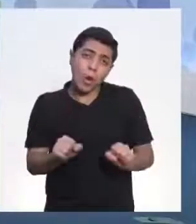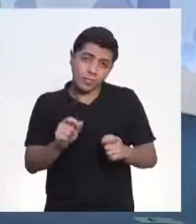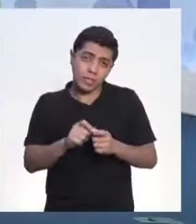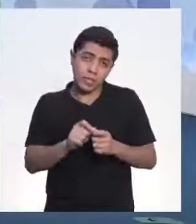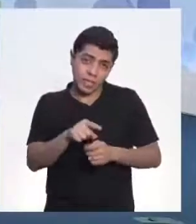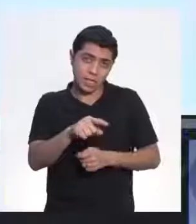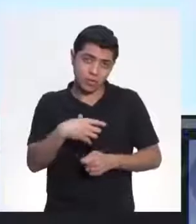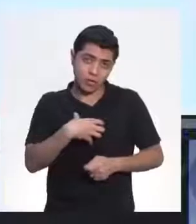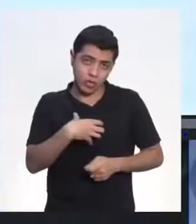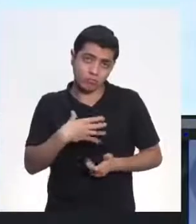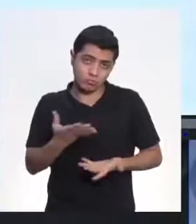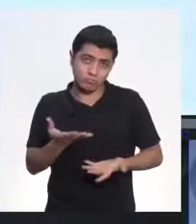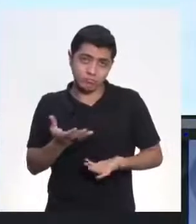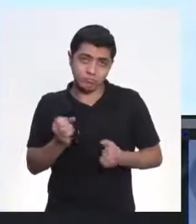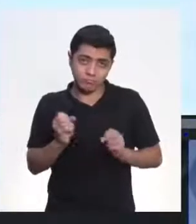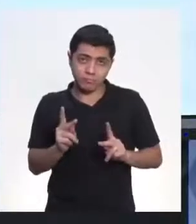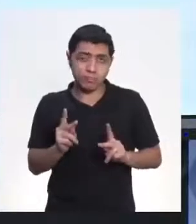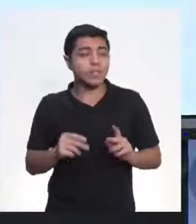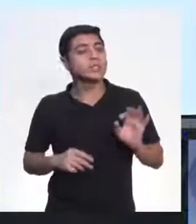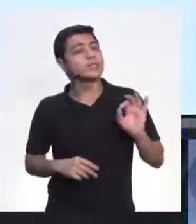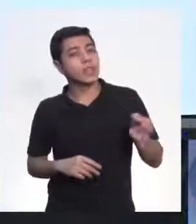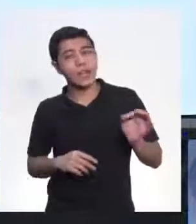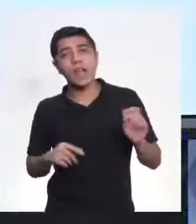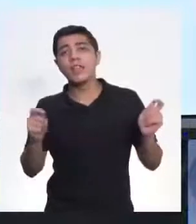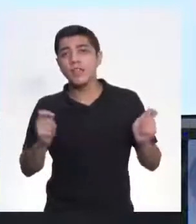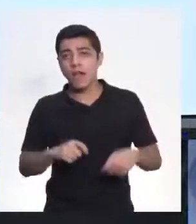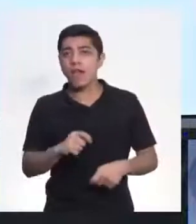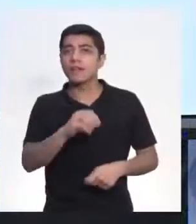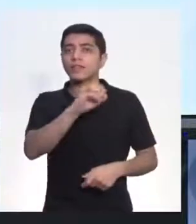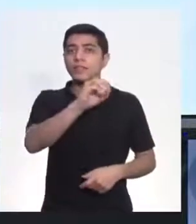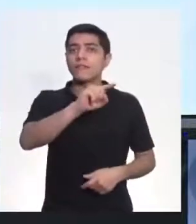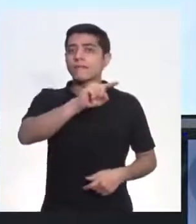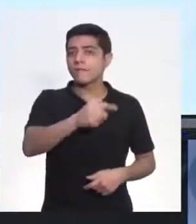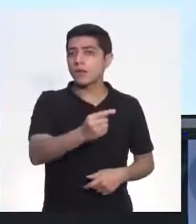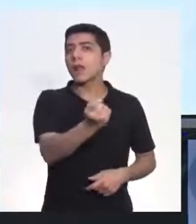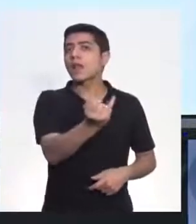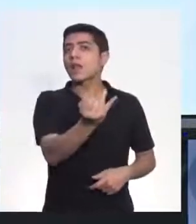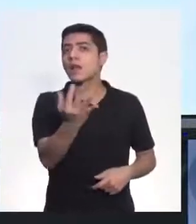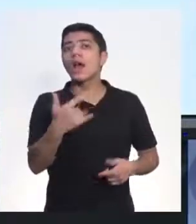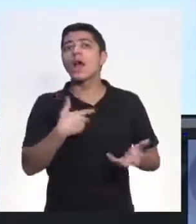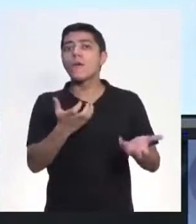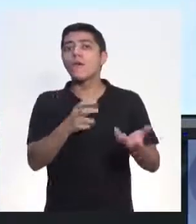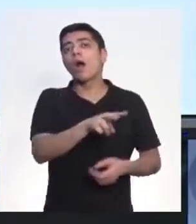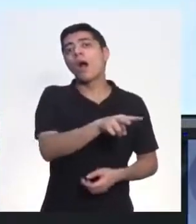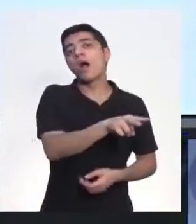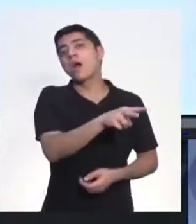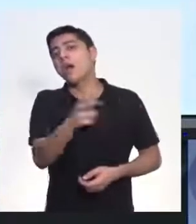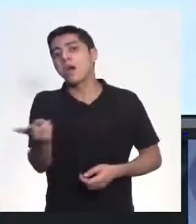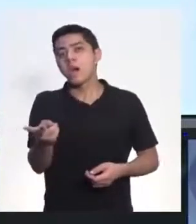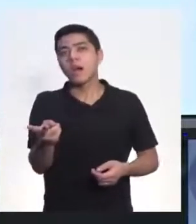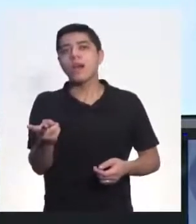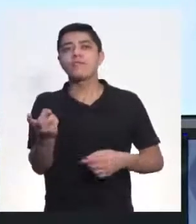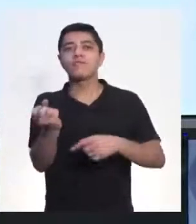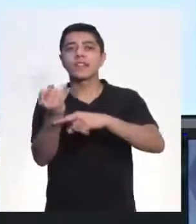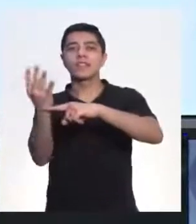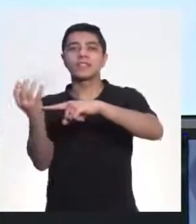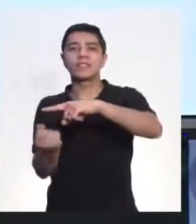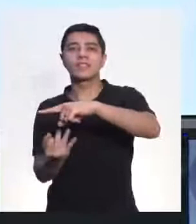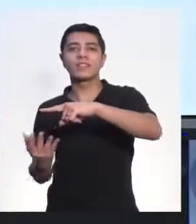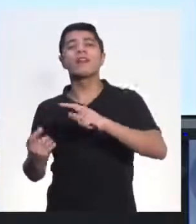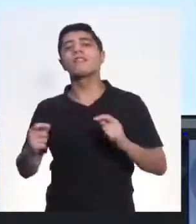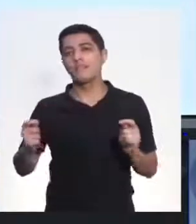uma forma de fazer essa transformação como um processo inverso. Aí, fazendo a